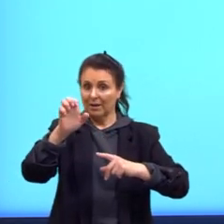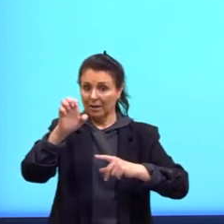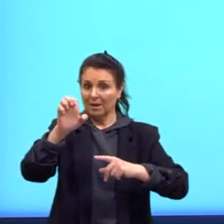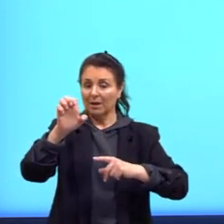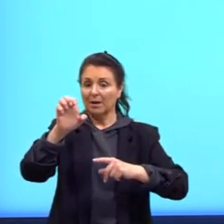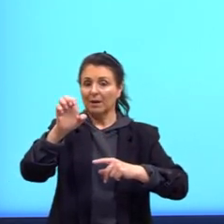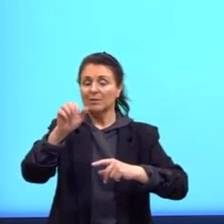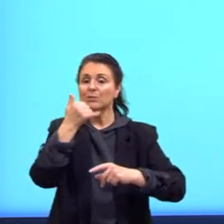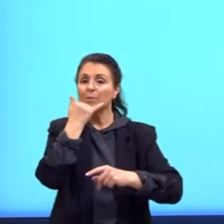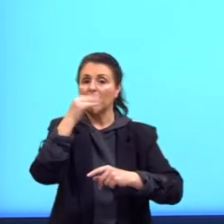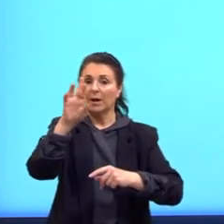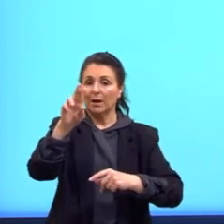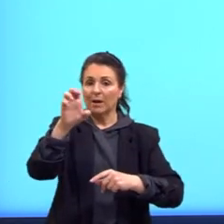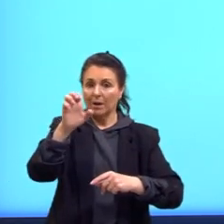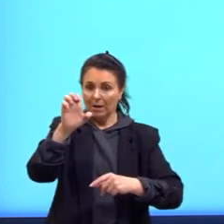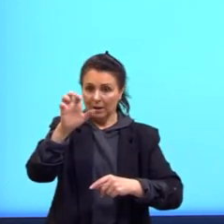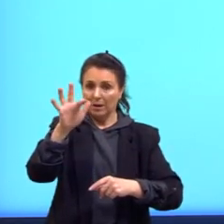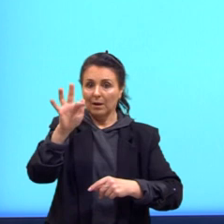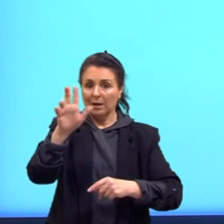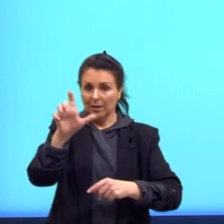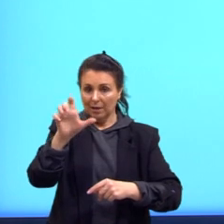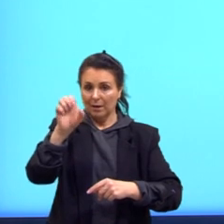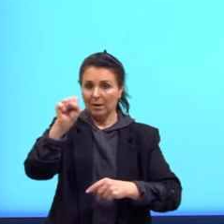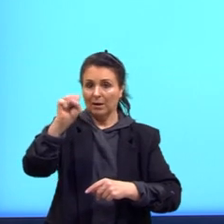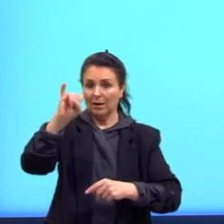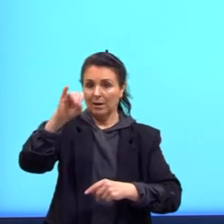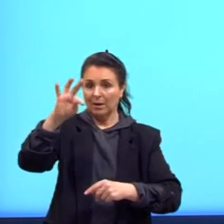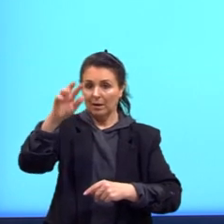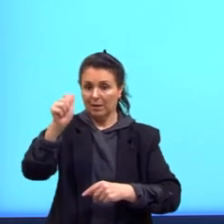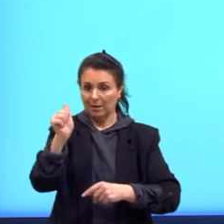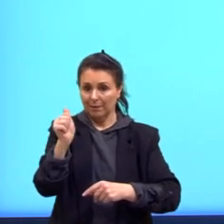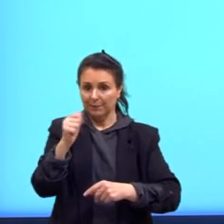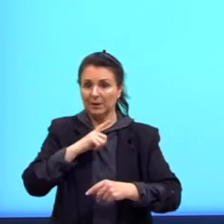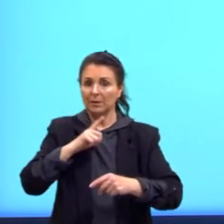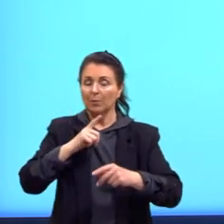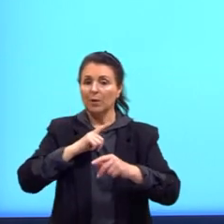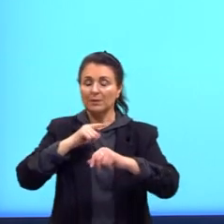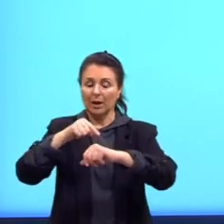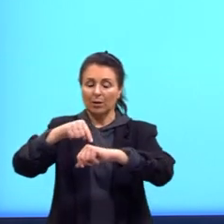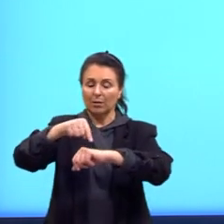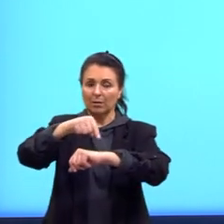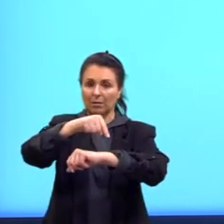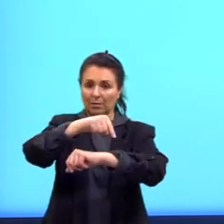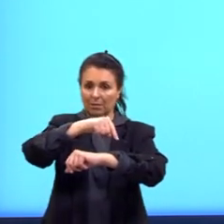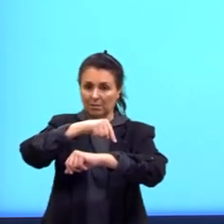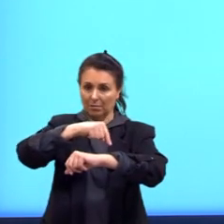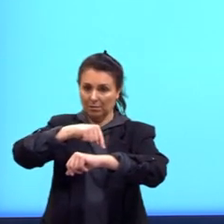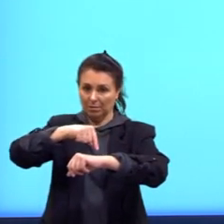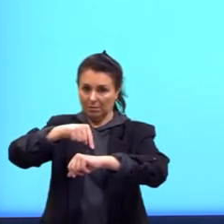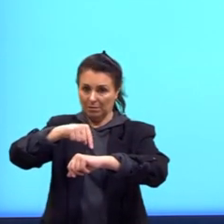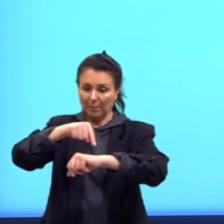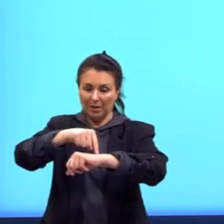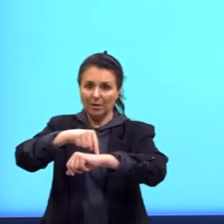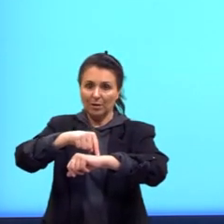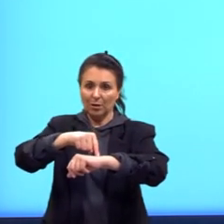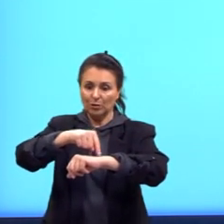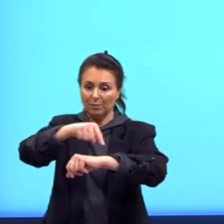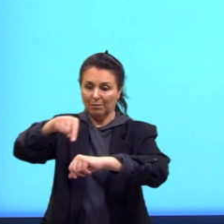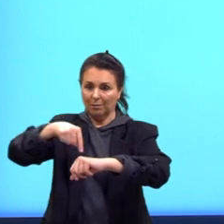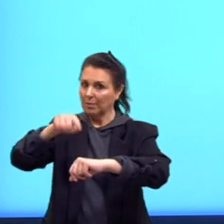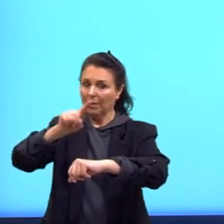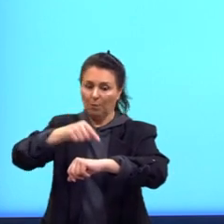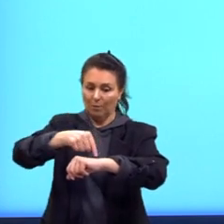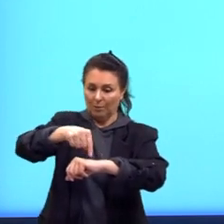depois nós temos uma rotação de 90° no sentido anti-horário tão aqui nós tínhamos a